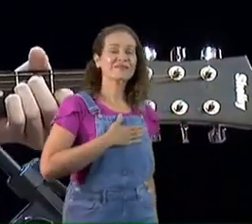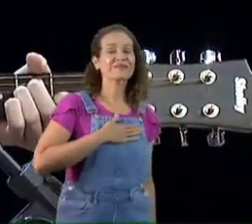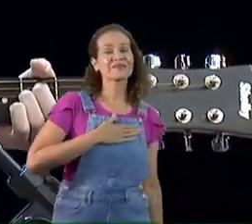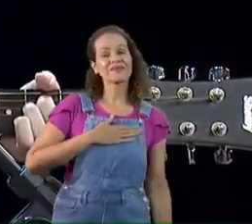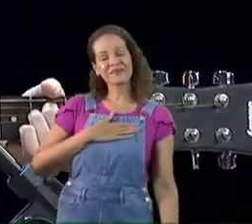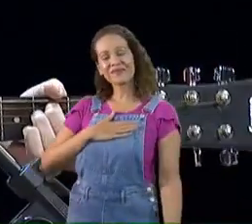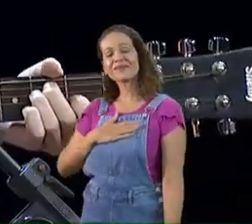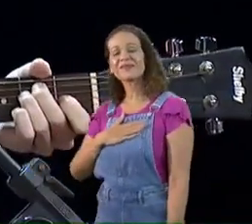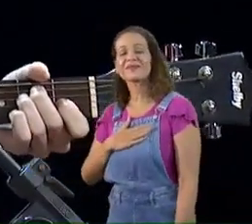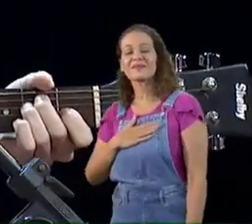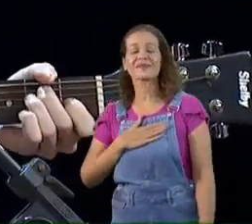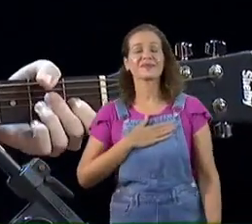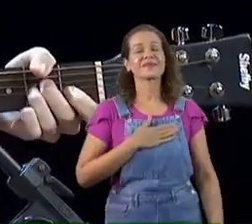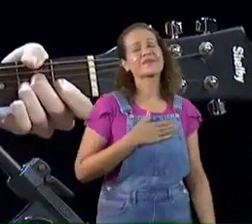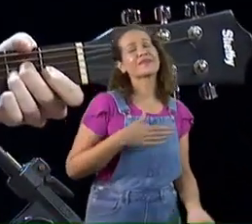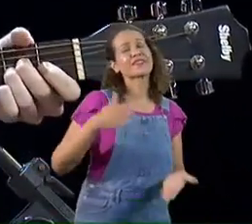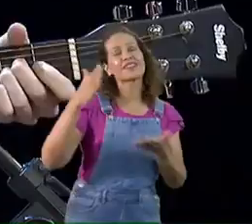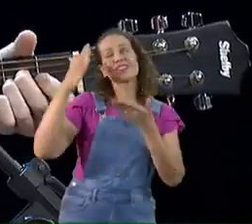ser. Te